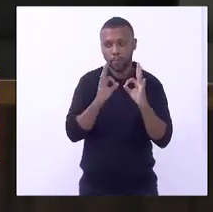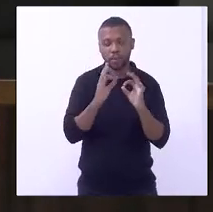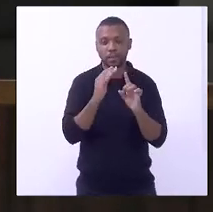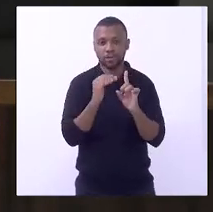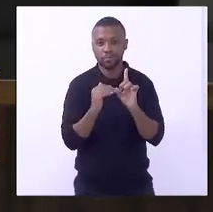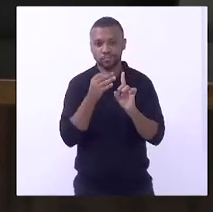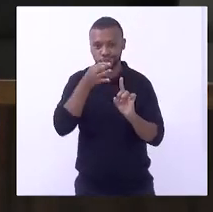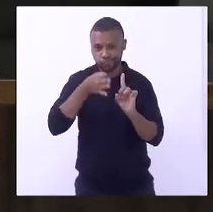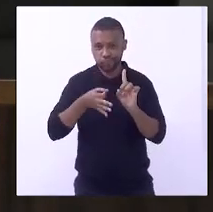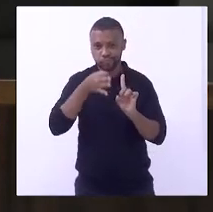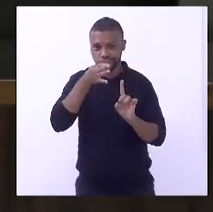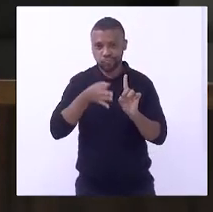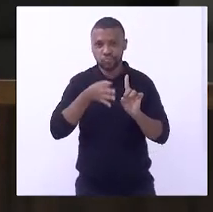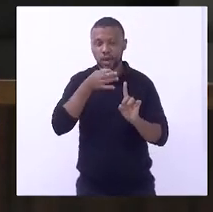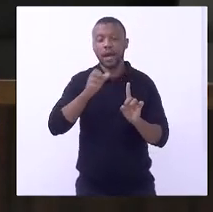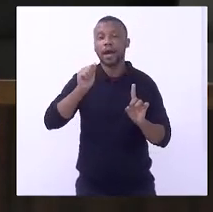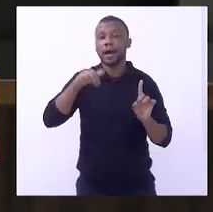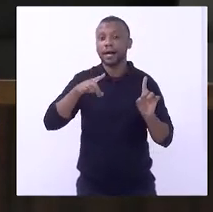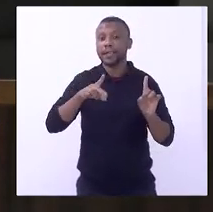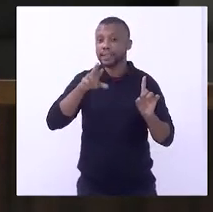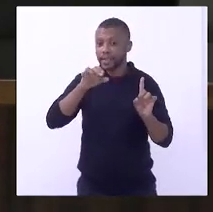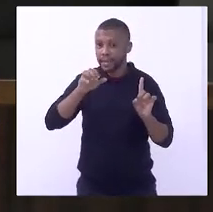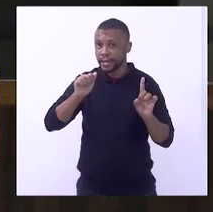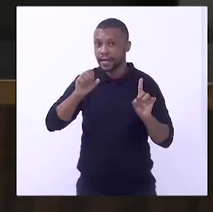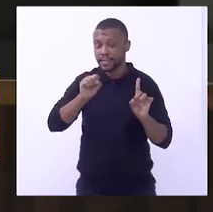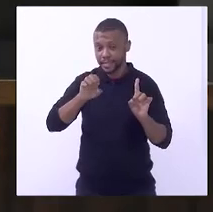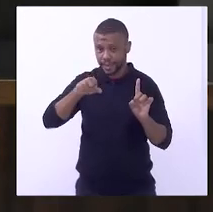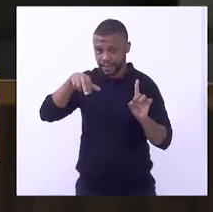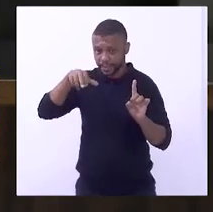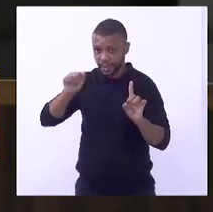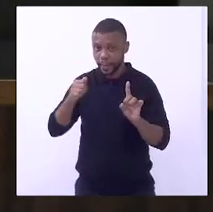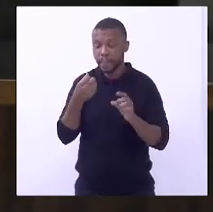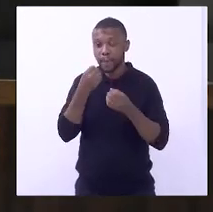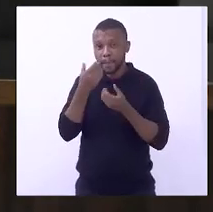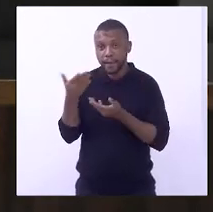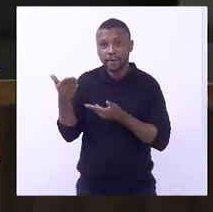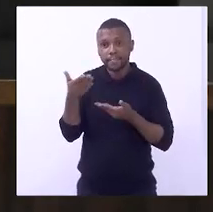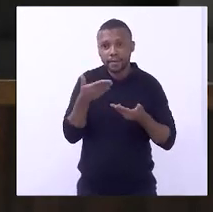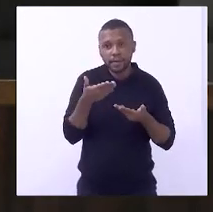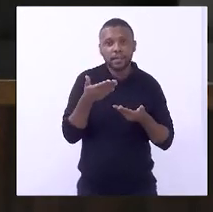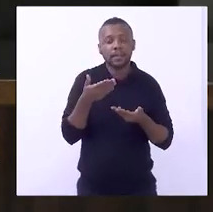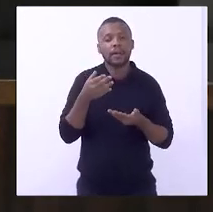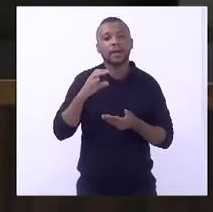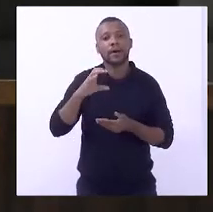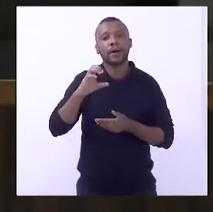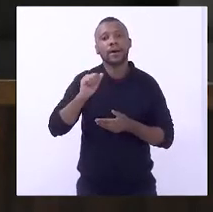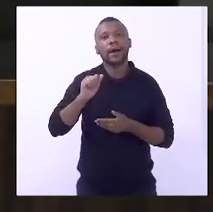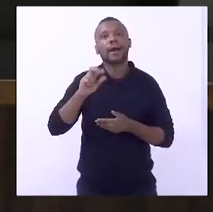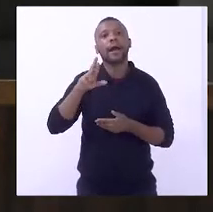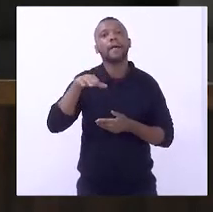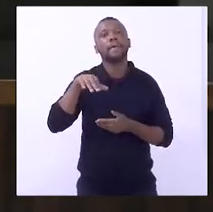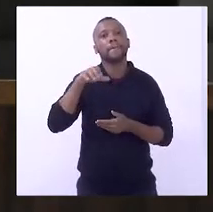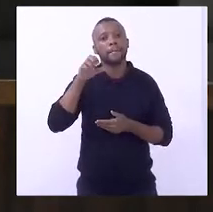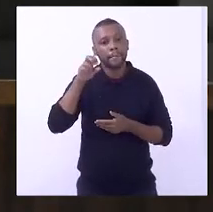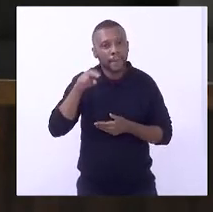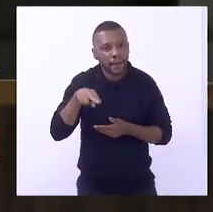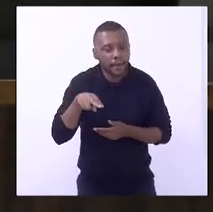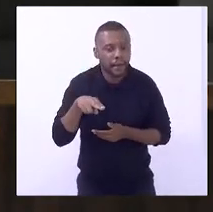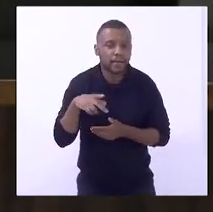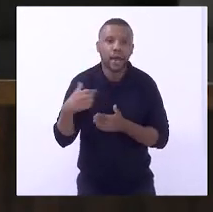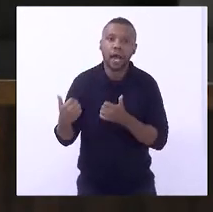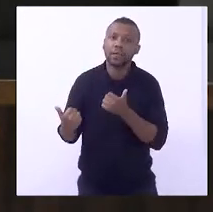Andréia Sena, vice-presidente da DEPERJ, seja bem-vinda. Maria Carmen, assessora parlamentar